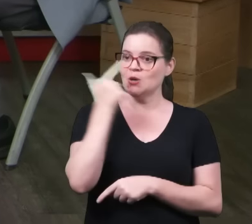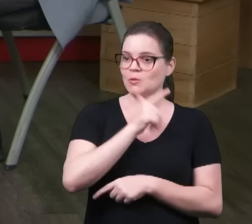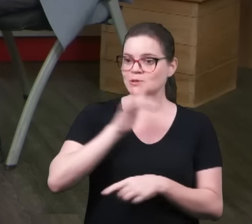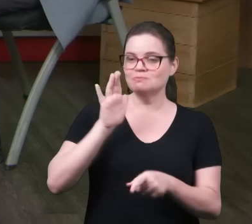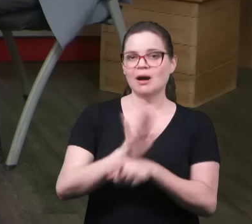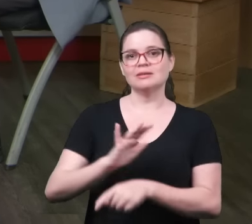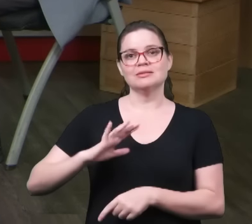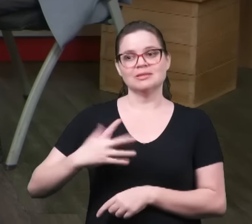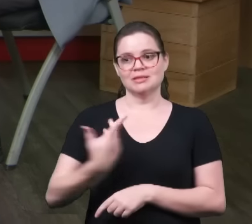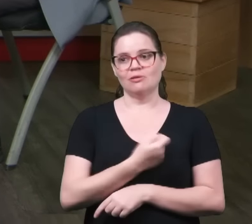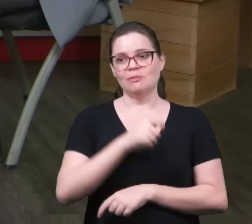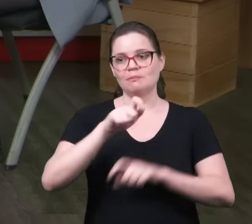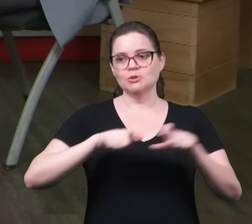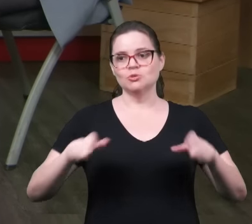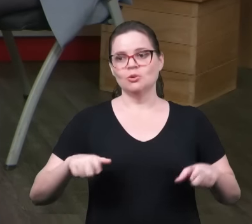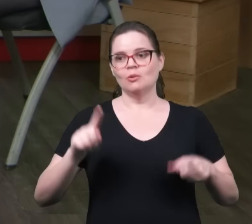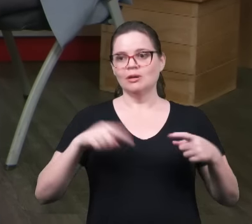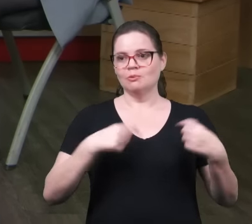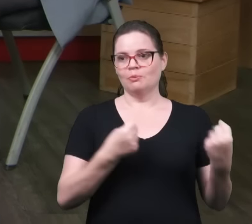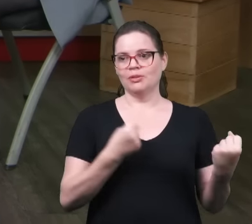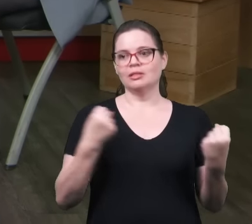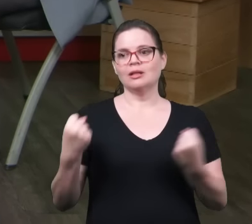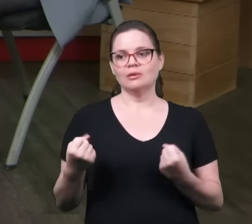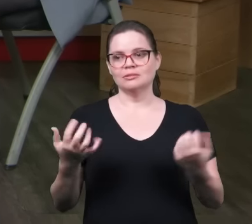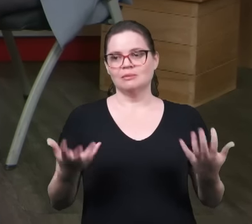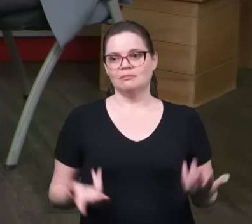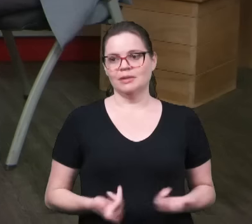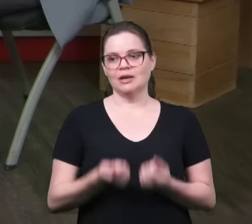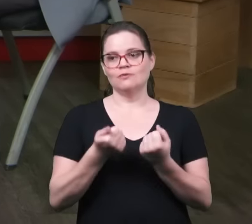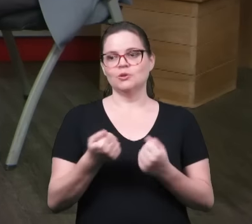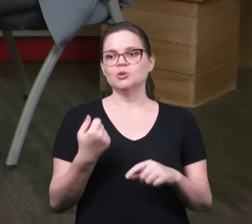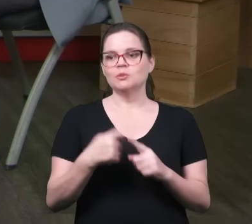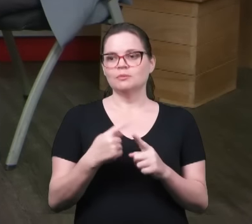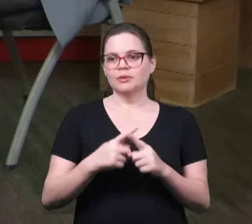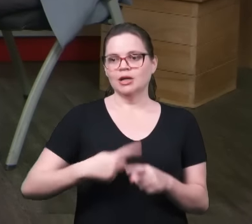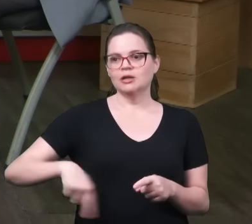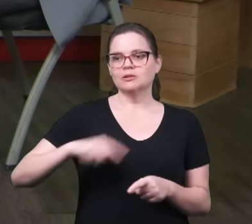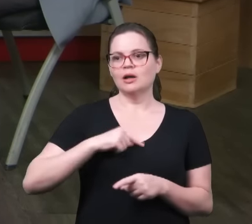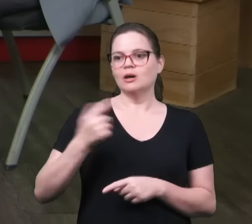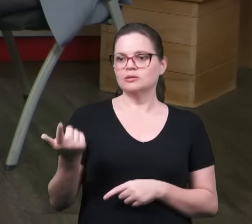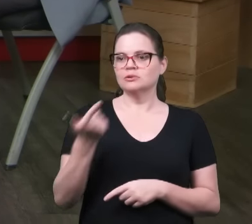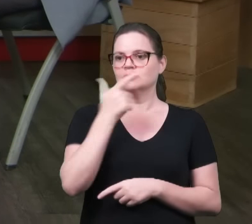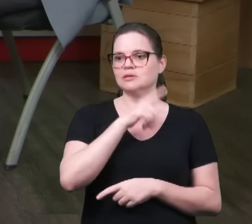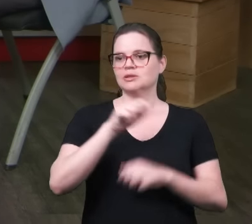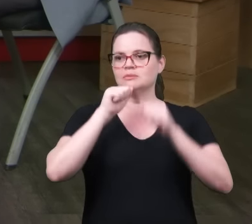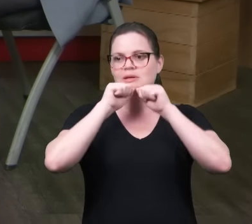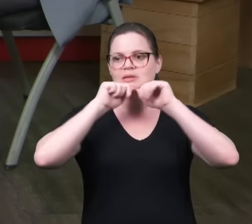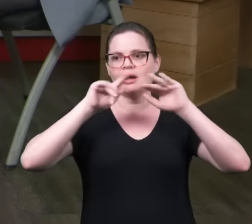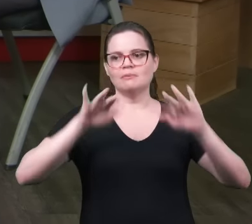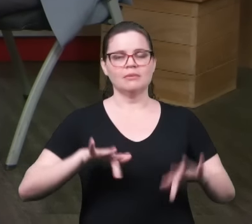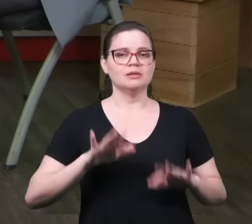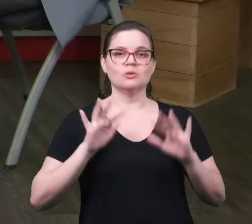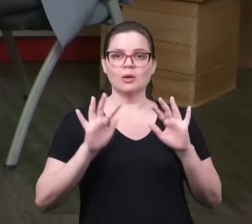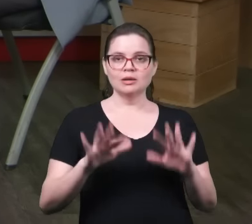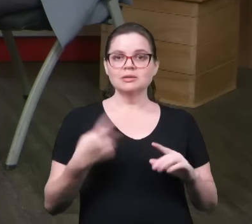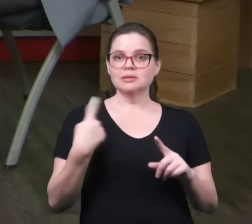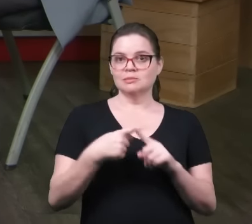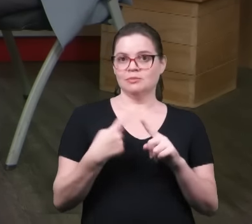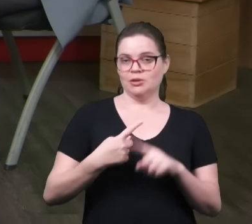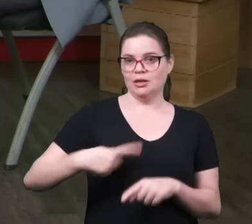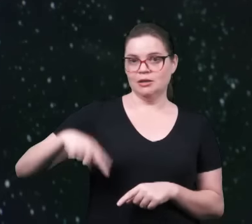poderoso e maravilhoso, porque nós fomos alcançados assim. Amém. Não é mesmo? Glória Nossa a Deus. vida tinha um curso